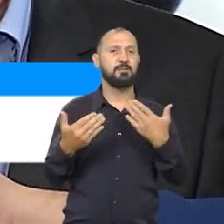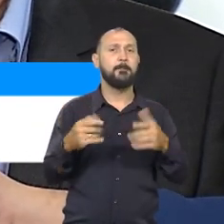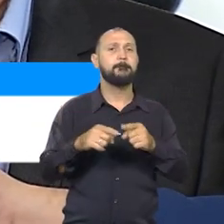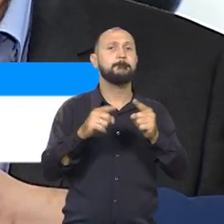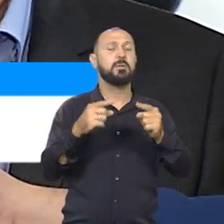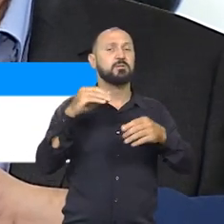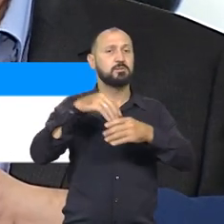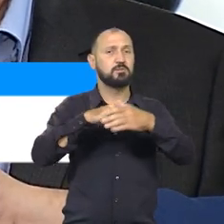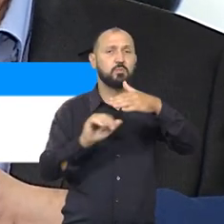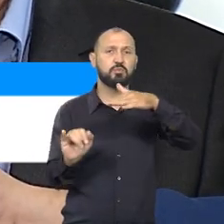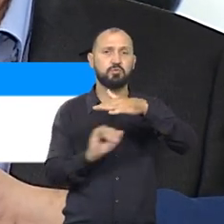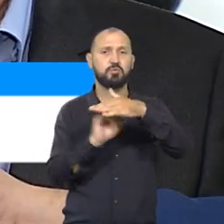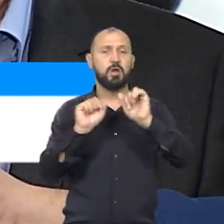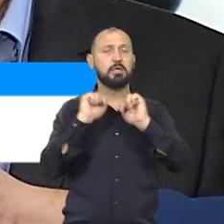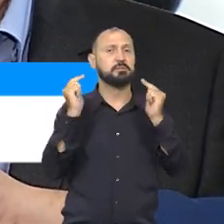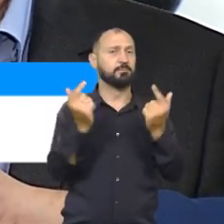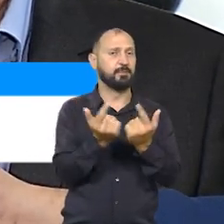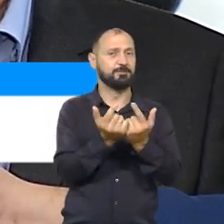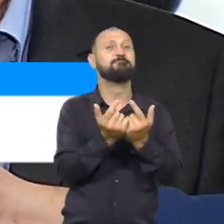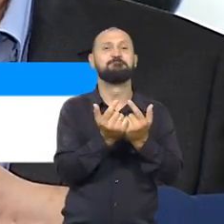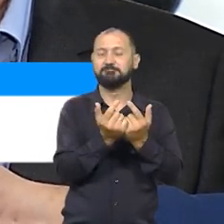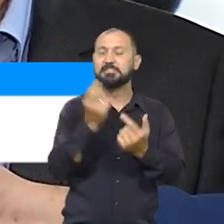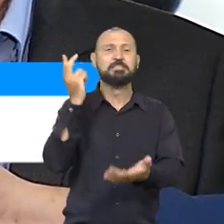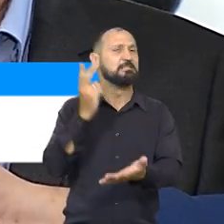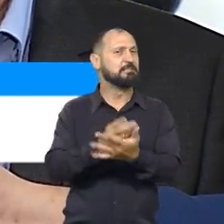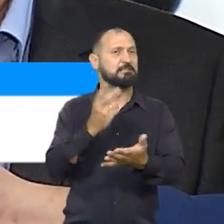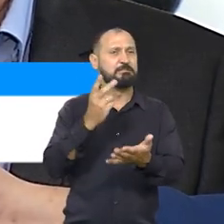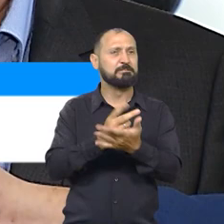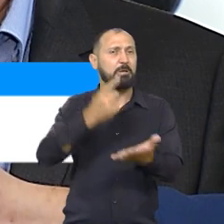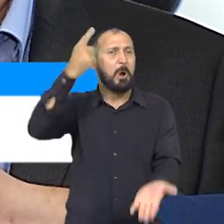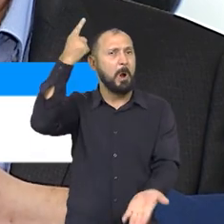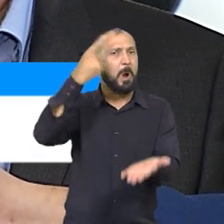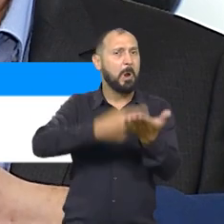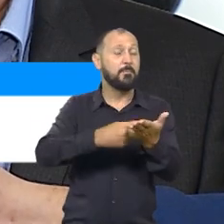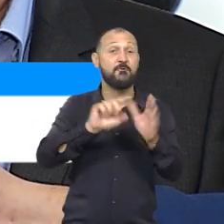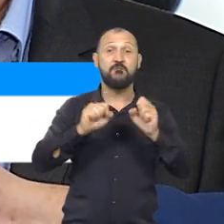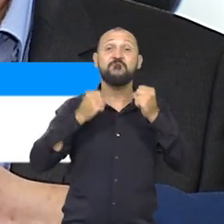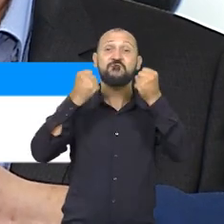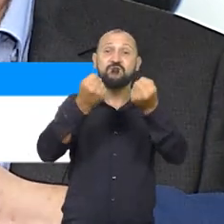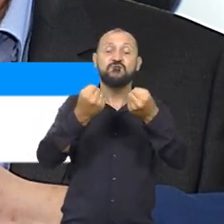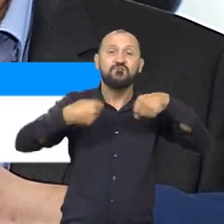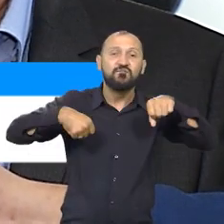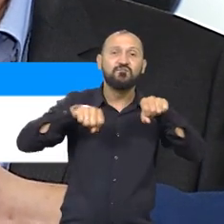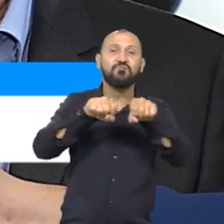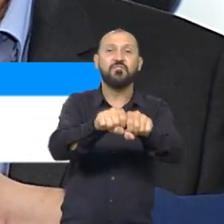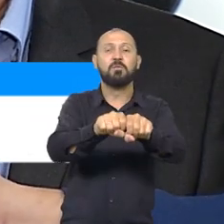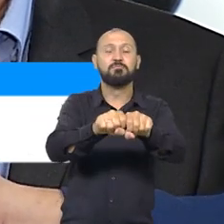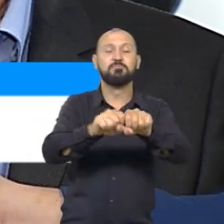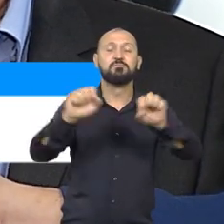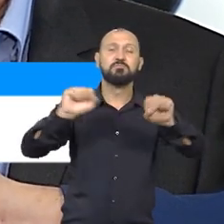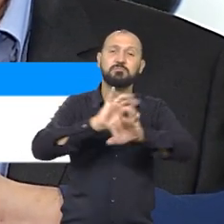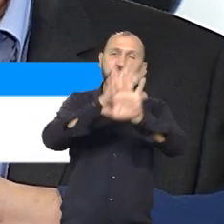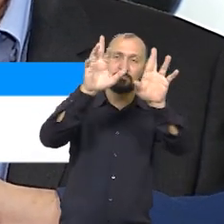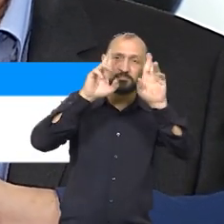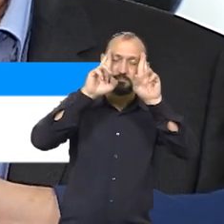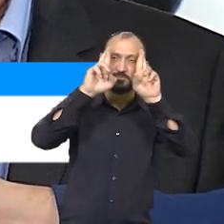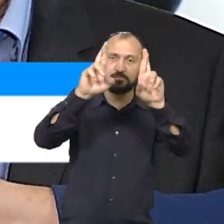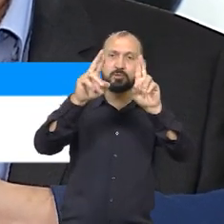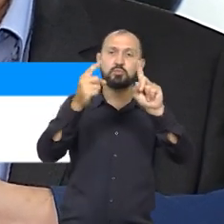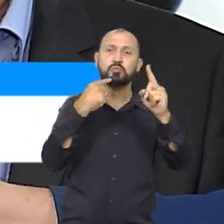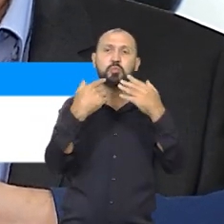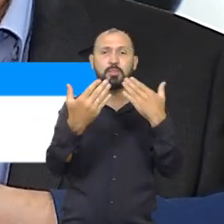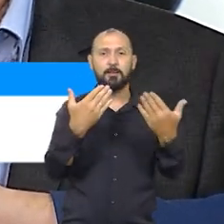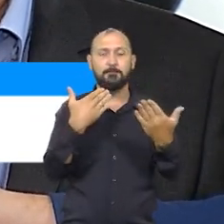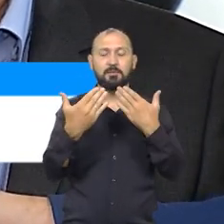com a instituição Assembleia Legislativa a gente reafirmar o nosso compromisso de respeito de Transparência do bom